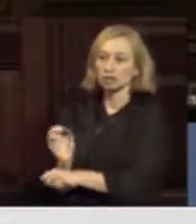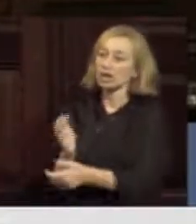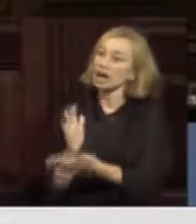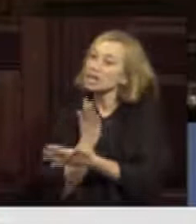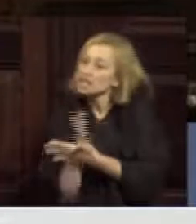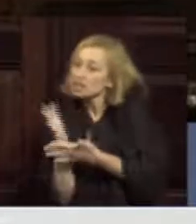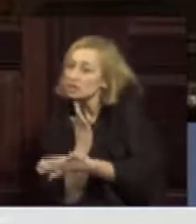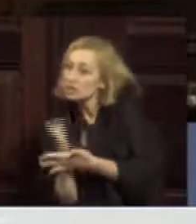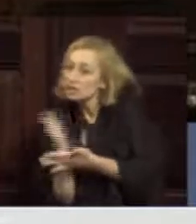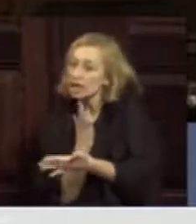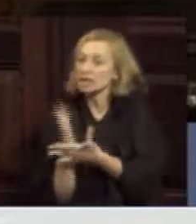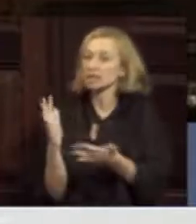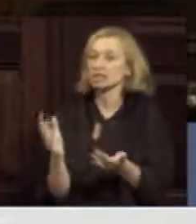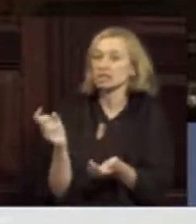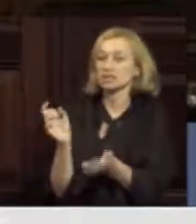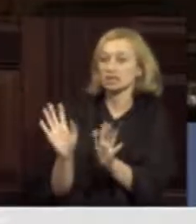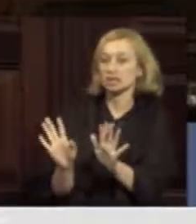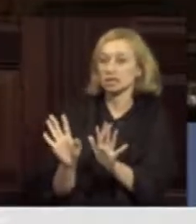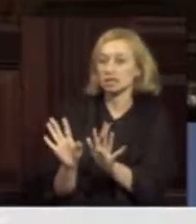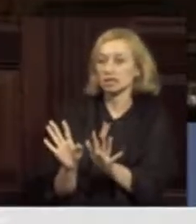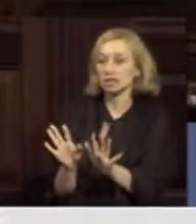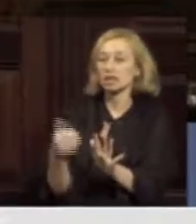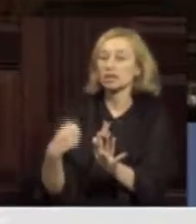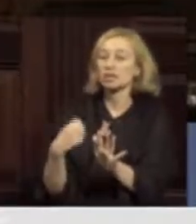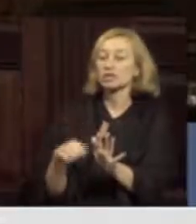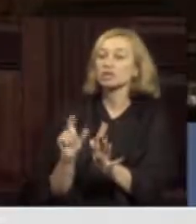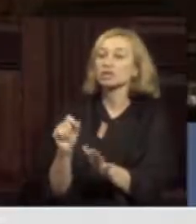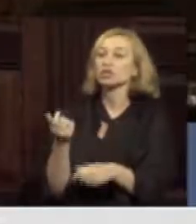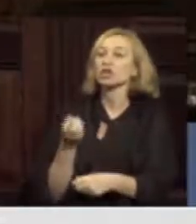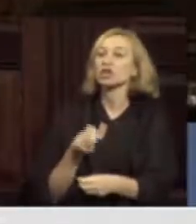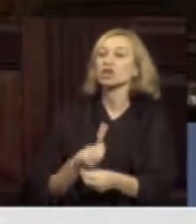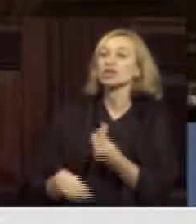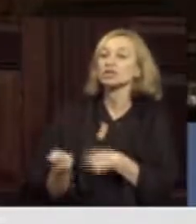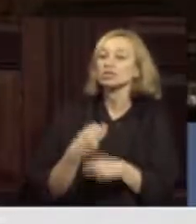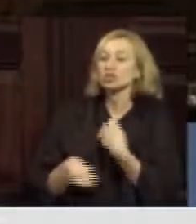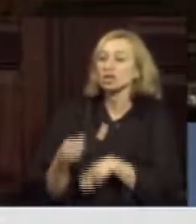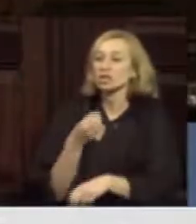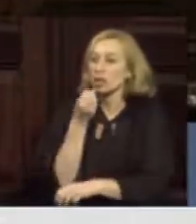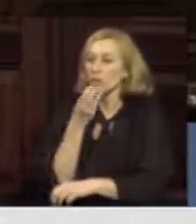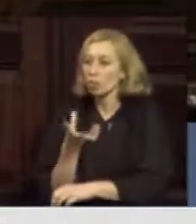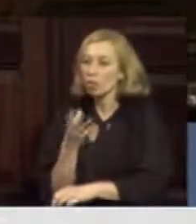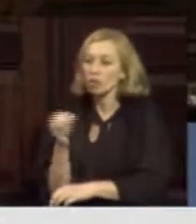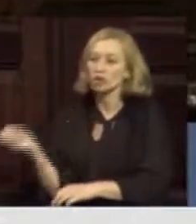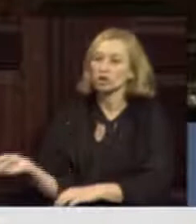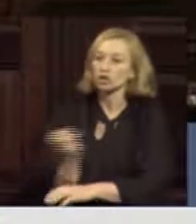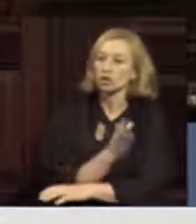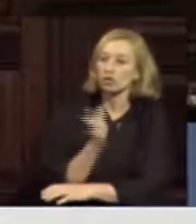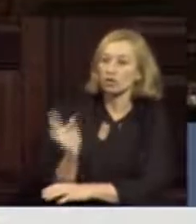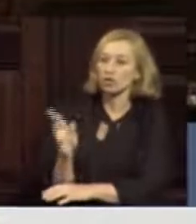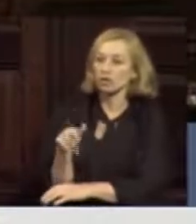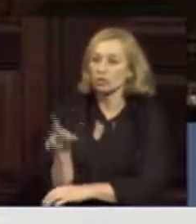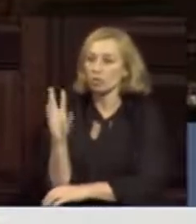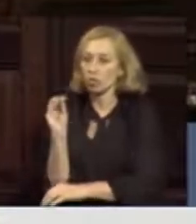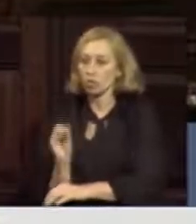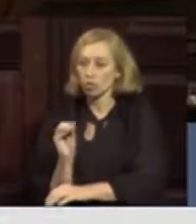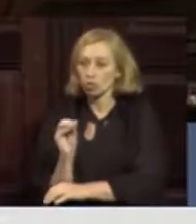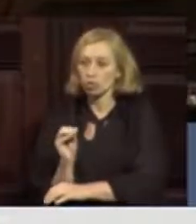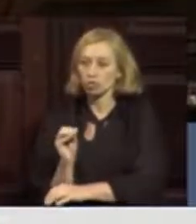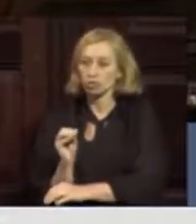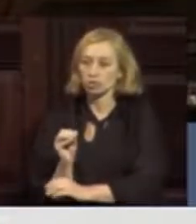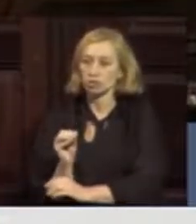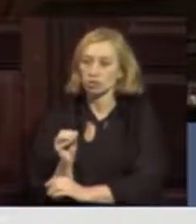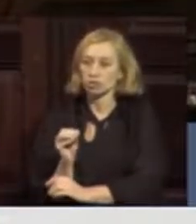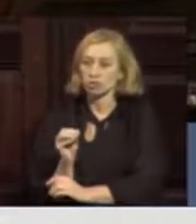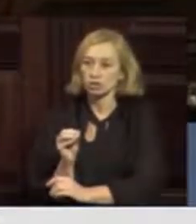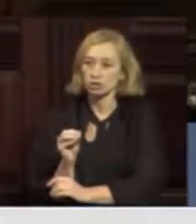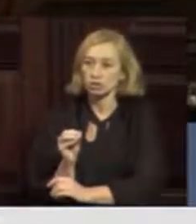vezes é uma falácia. Porque o que se investe em Nova Friburgo, em termos de incentivos fiscais, não chega, garanto a vocês,